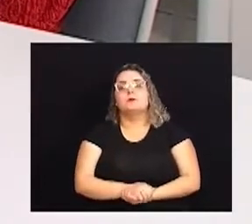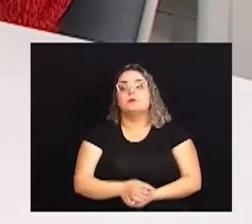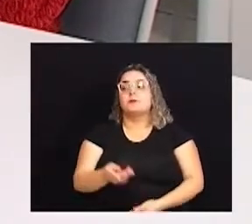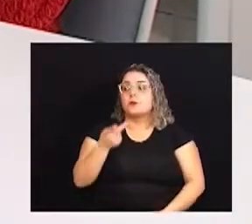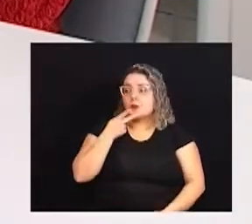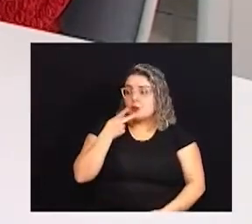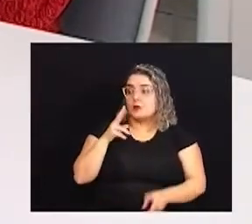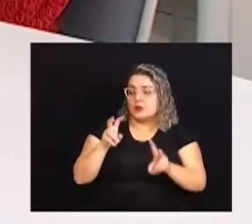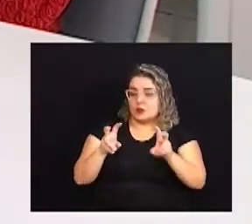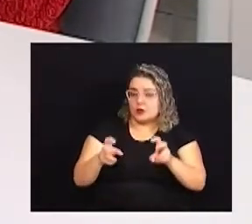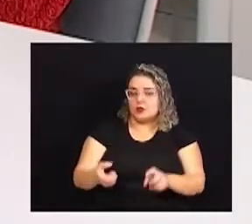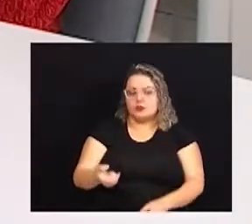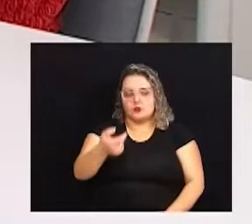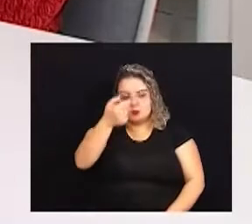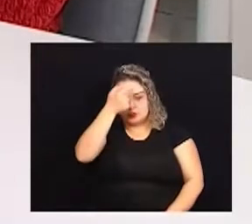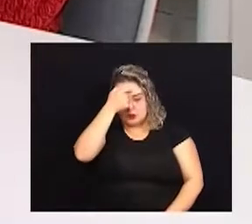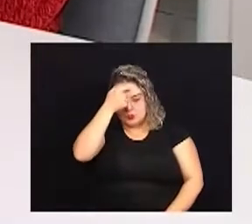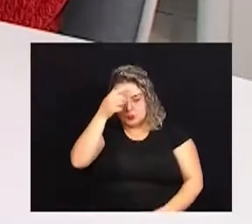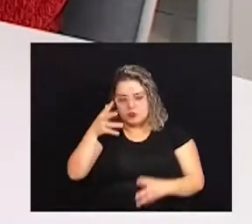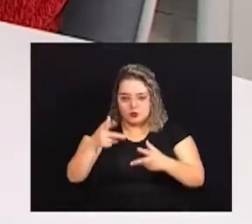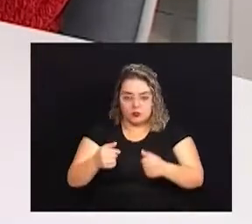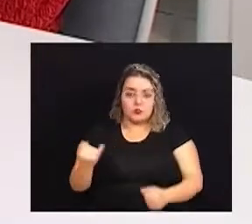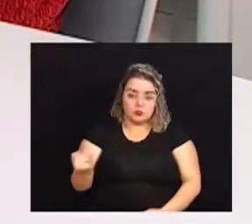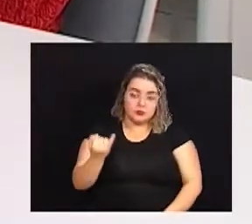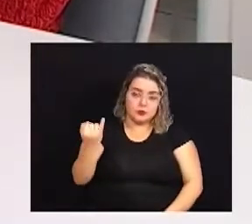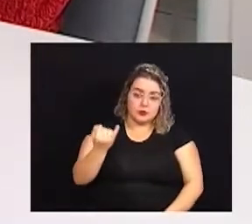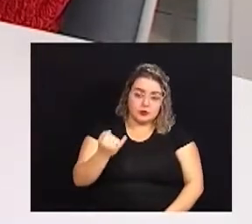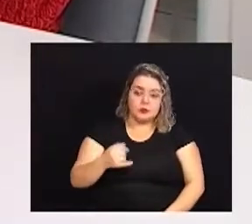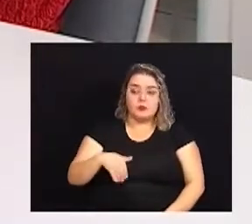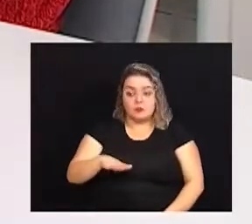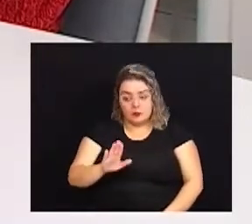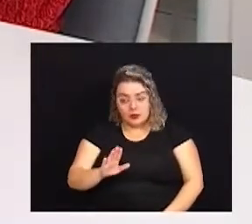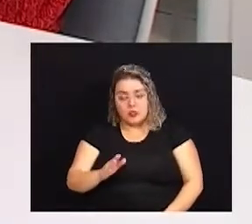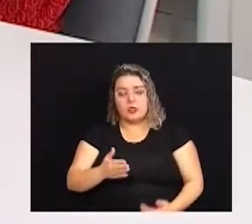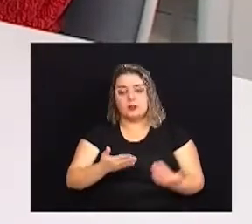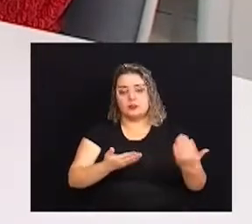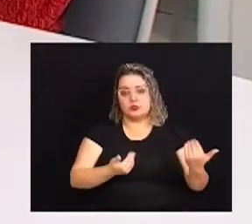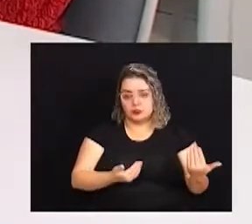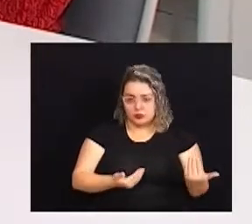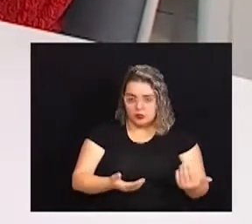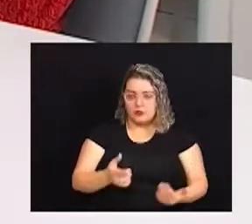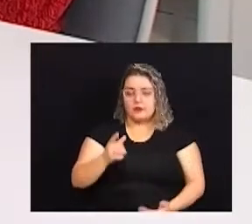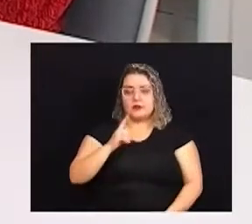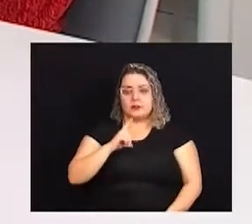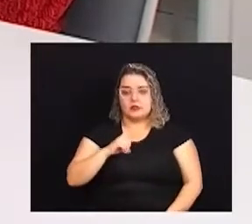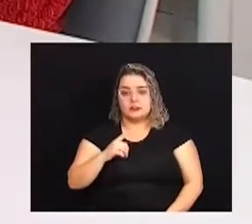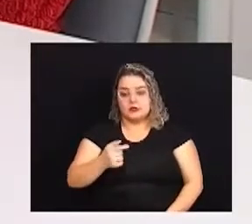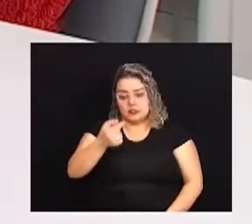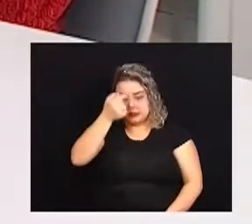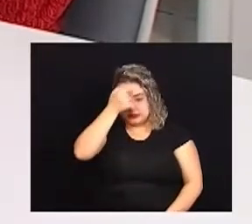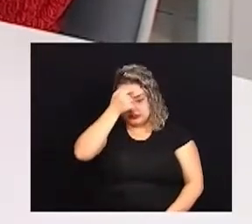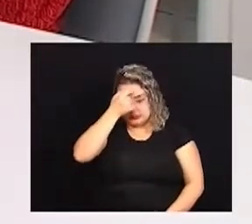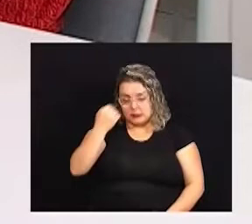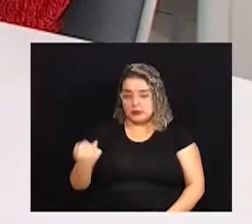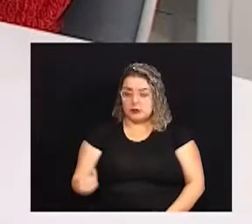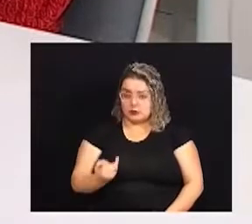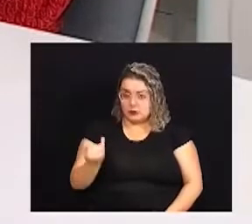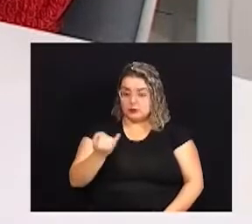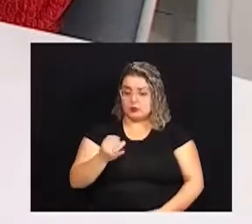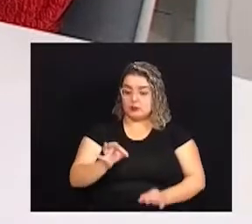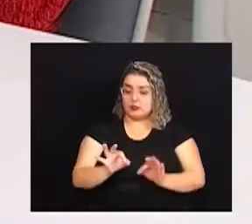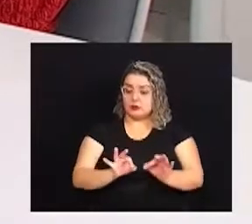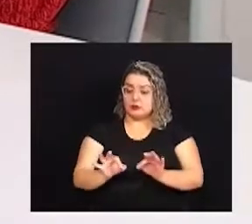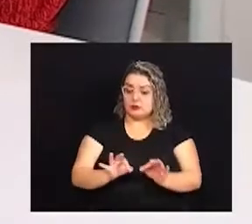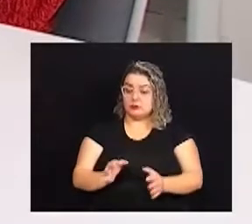isso. E falando sobre essa questão de tomar consciência e tudo mais, é sempre importante, cada vez mais jovem, né, a gente tomar essa consciência